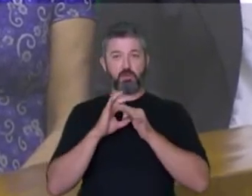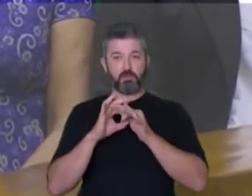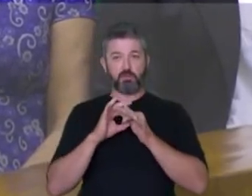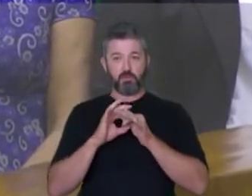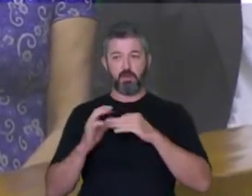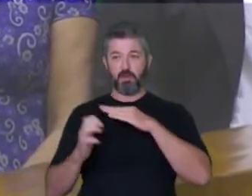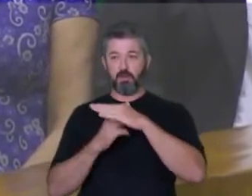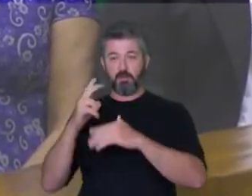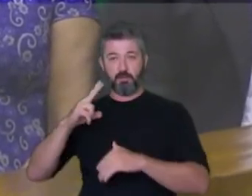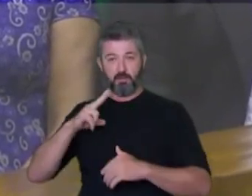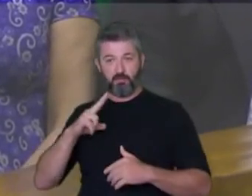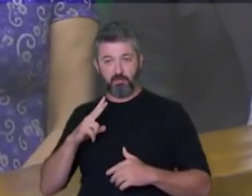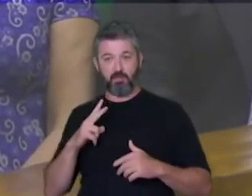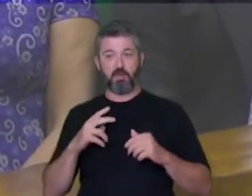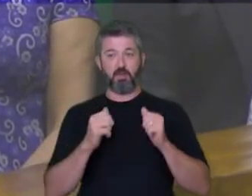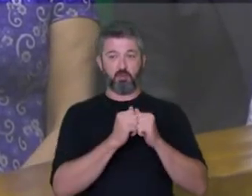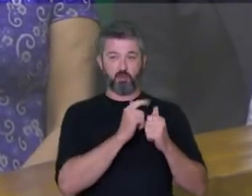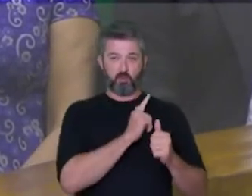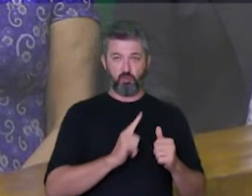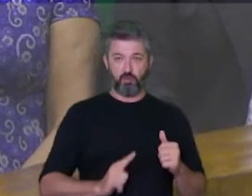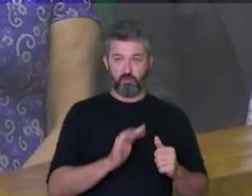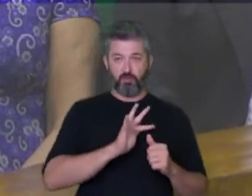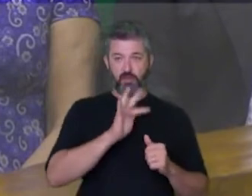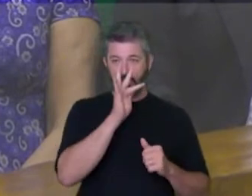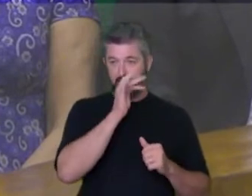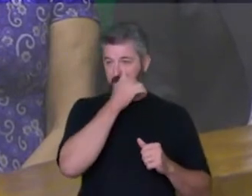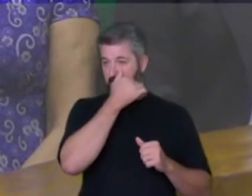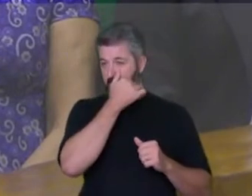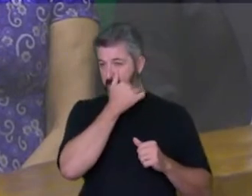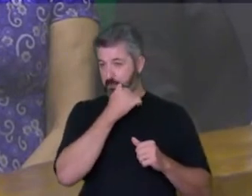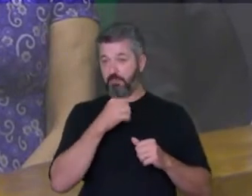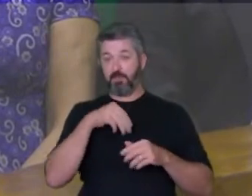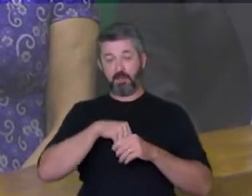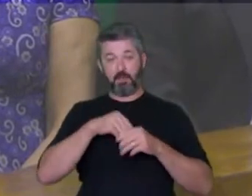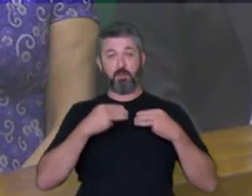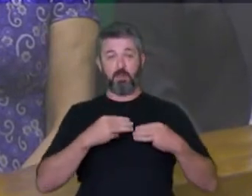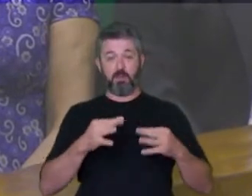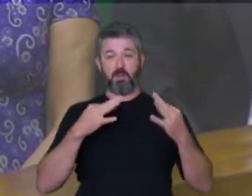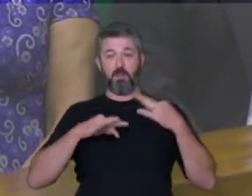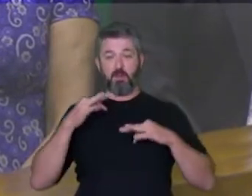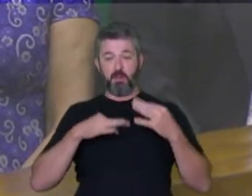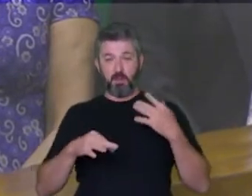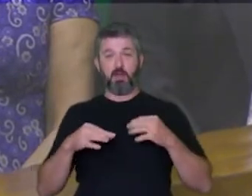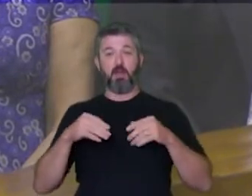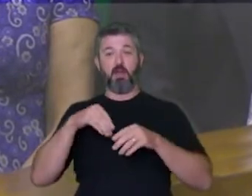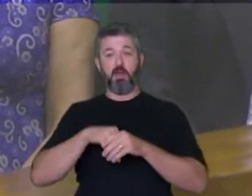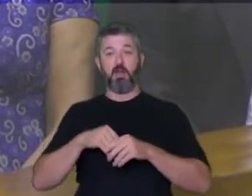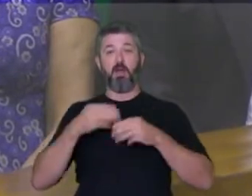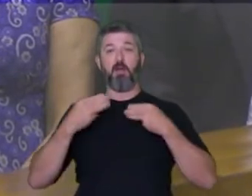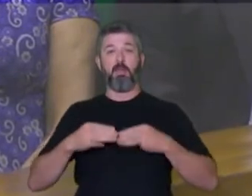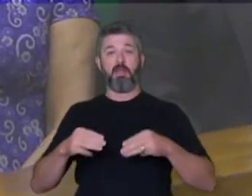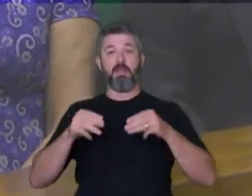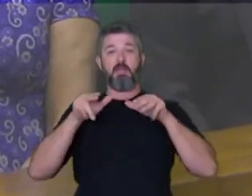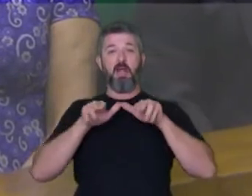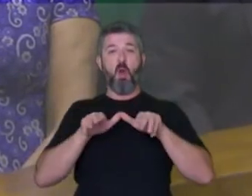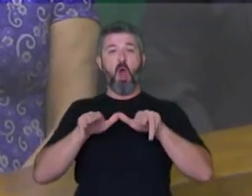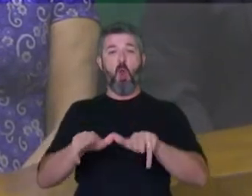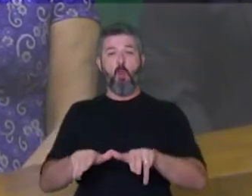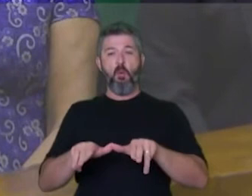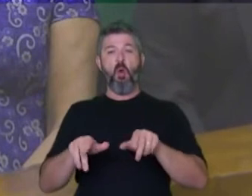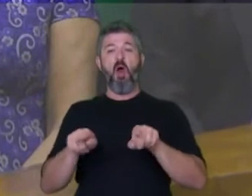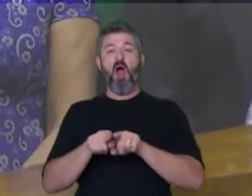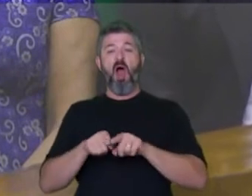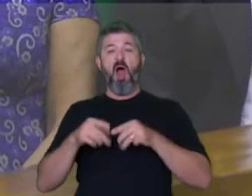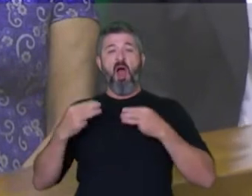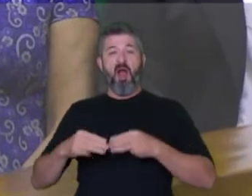iniciativa privada, o governo federal, através do Ministério do Turismo, do Ministério dos Portos e Aeroportos e do Ministério de